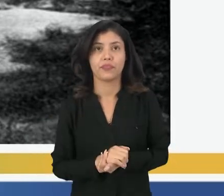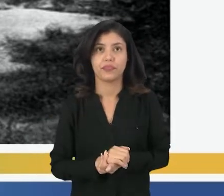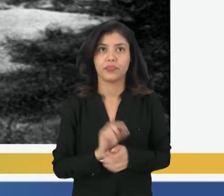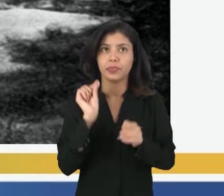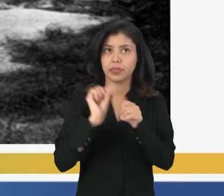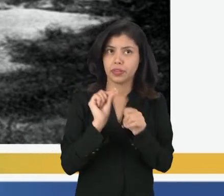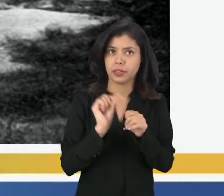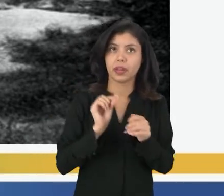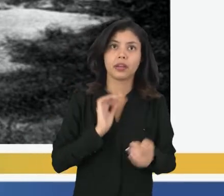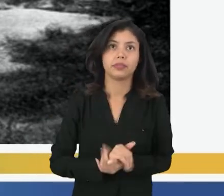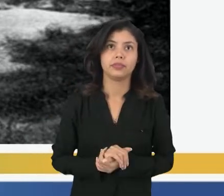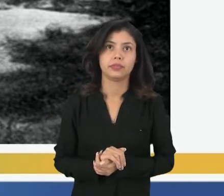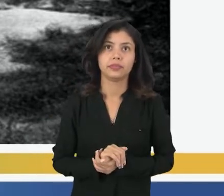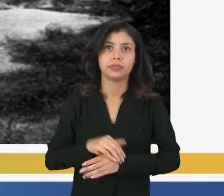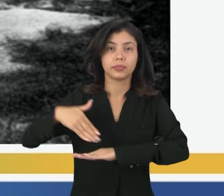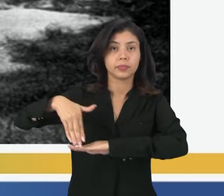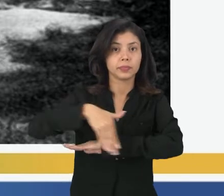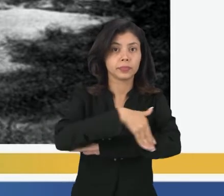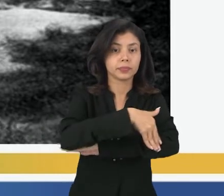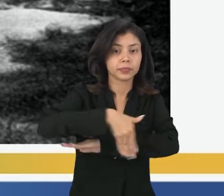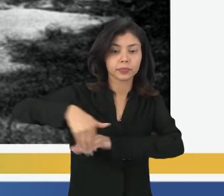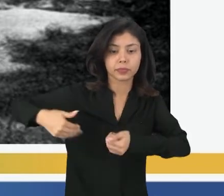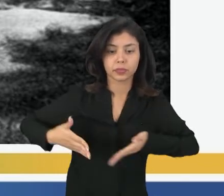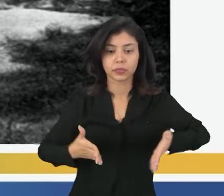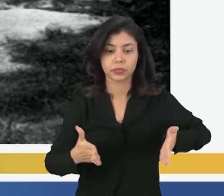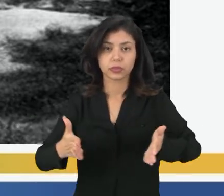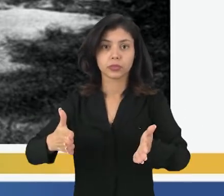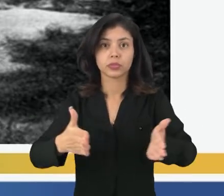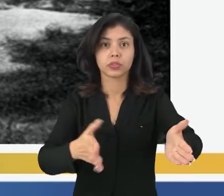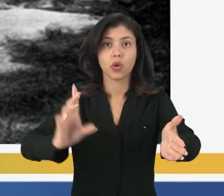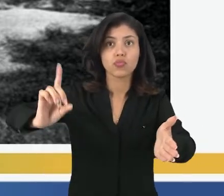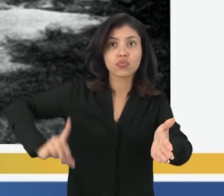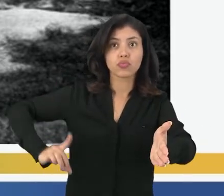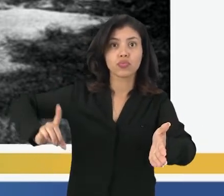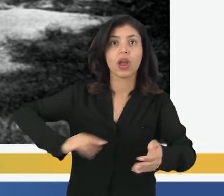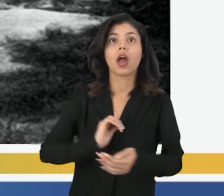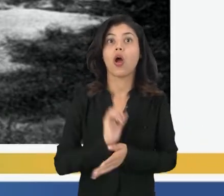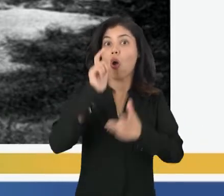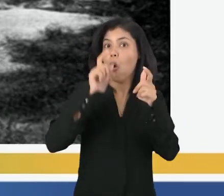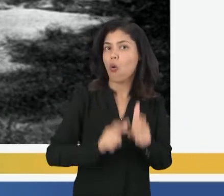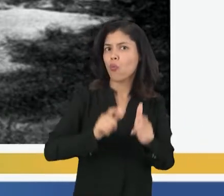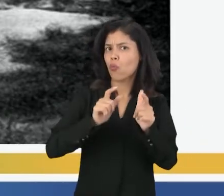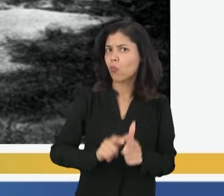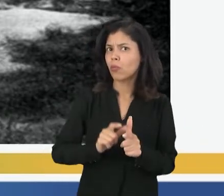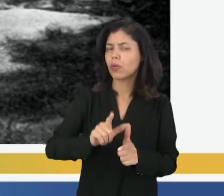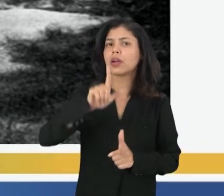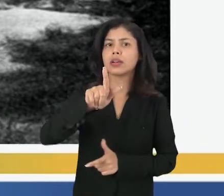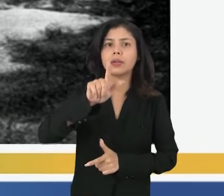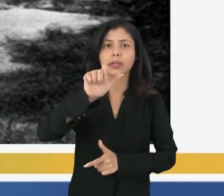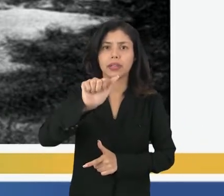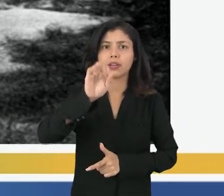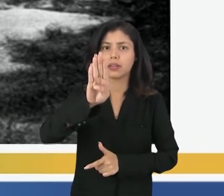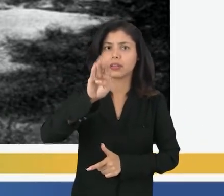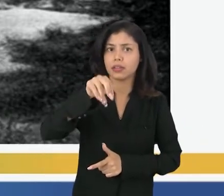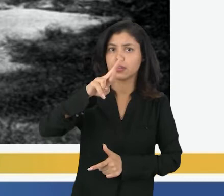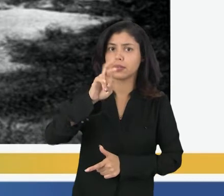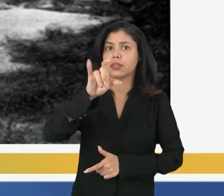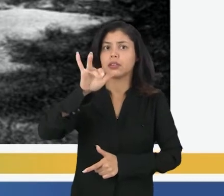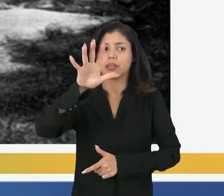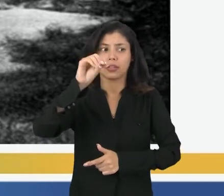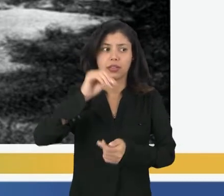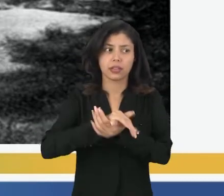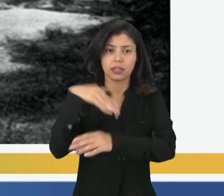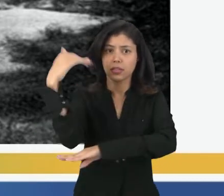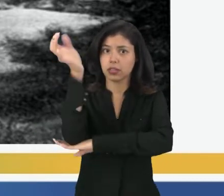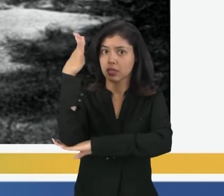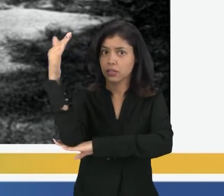ele fundou à margem direita do rio, lá onde é a Gamileira. Isso mesmo, tudo começou lá. Naquele